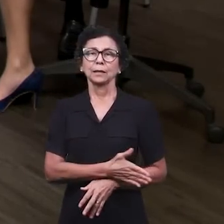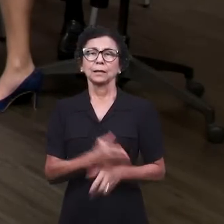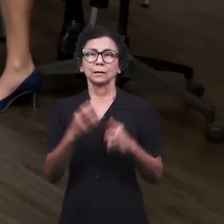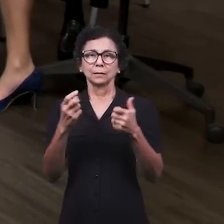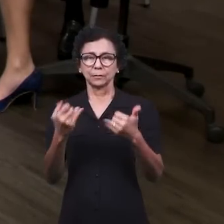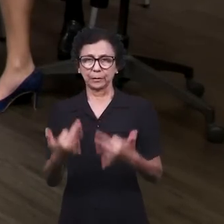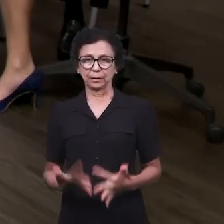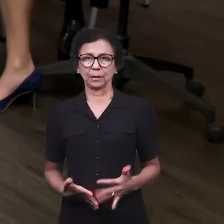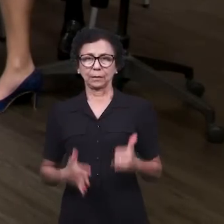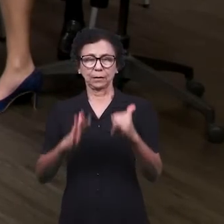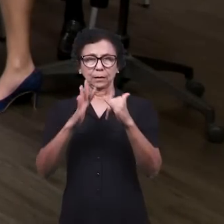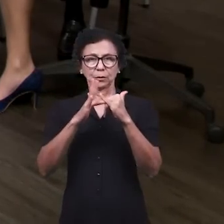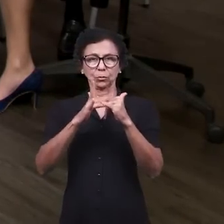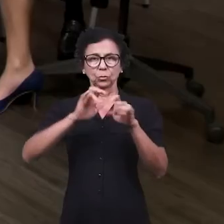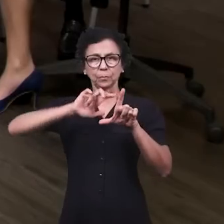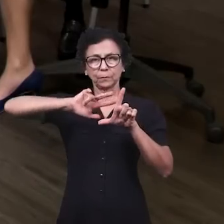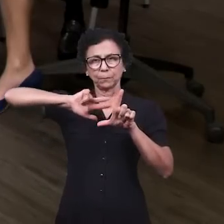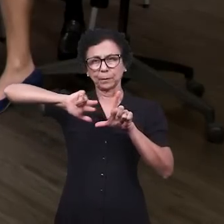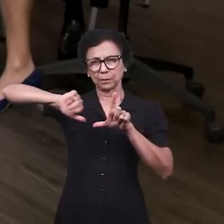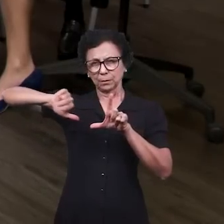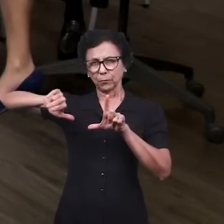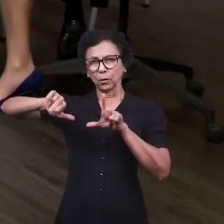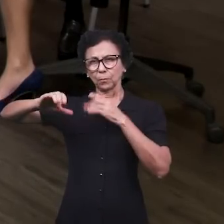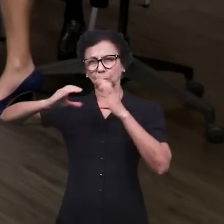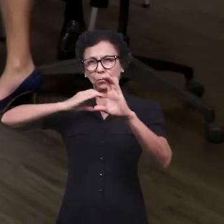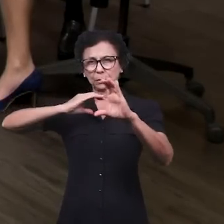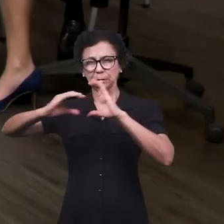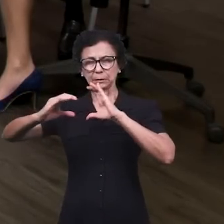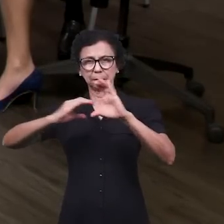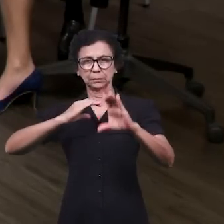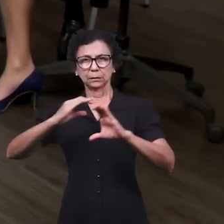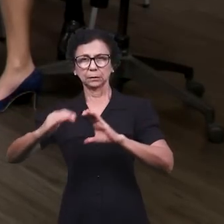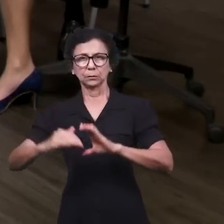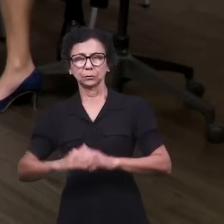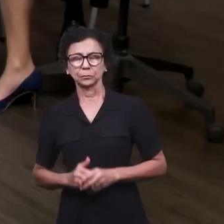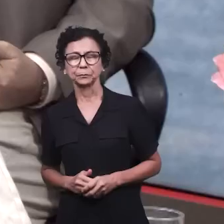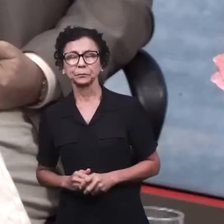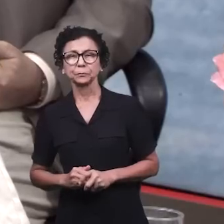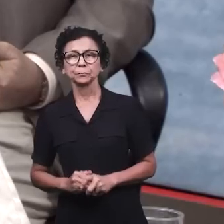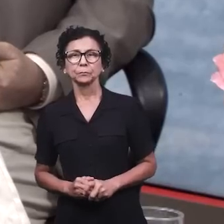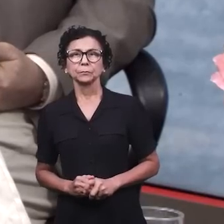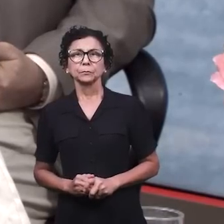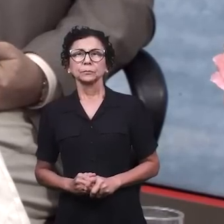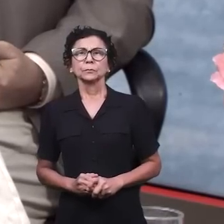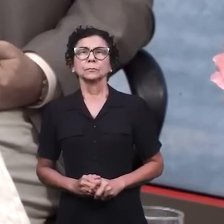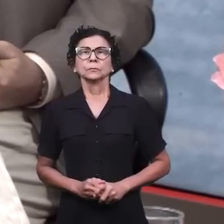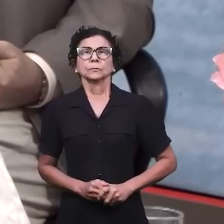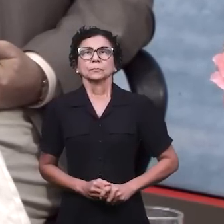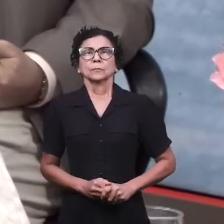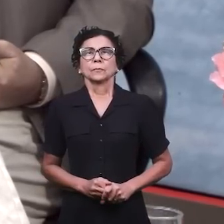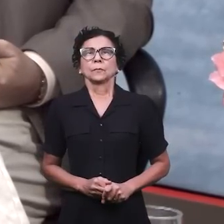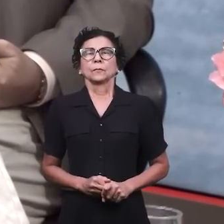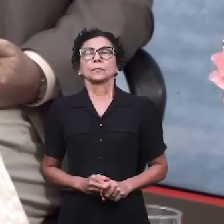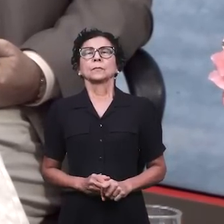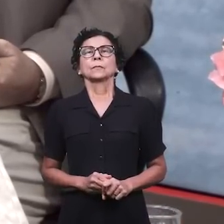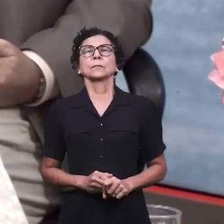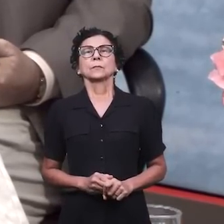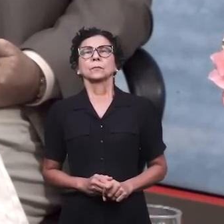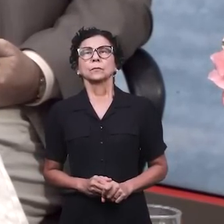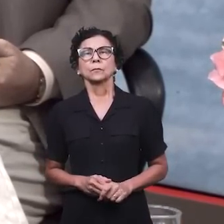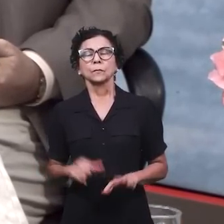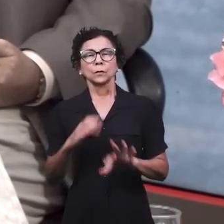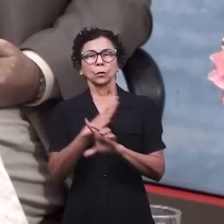e sobre as nossas plataformas de comunicação, o culto, ele tem esse